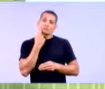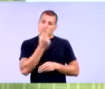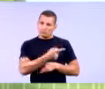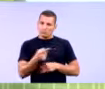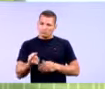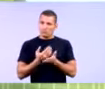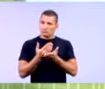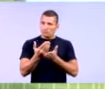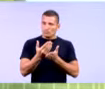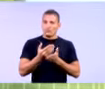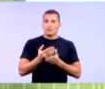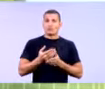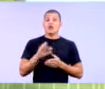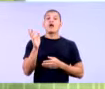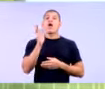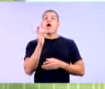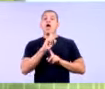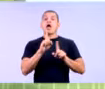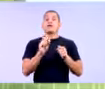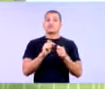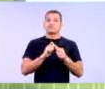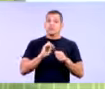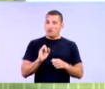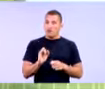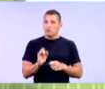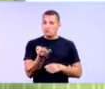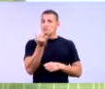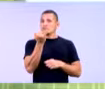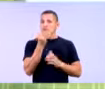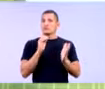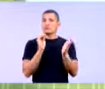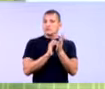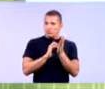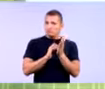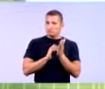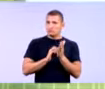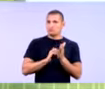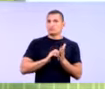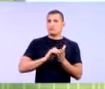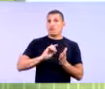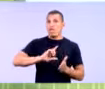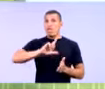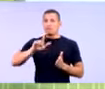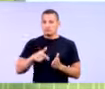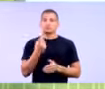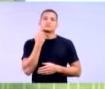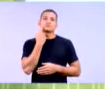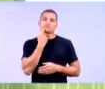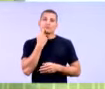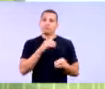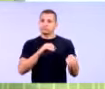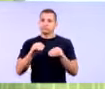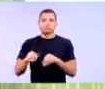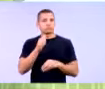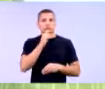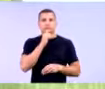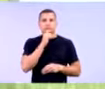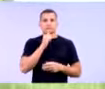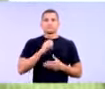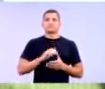esse momento para fazer a postagem do material, porque depois de sexta-feira não haverá mais prorrogação, ok?